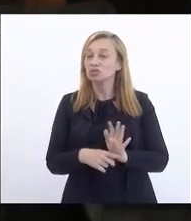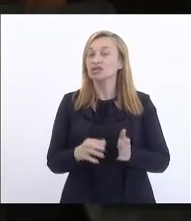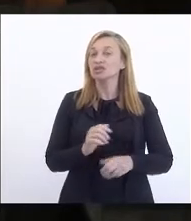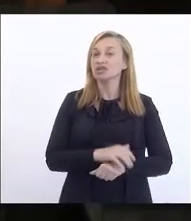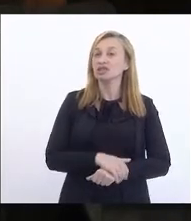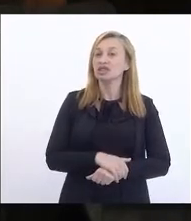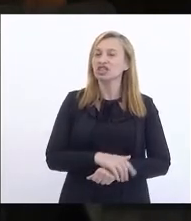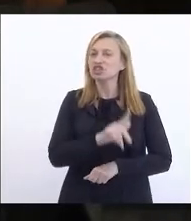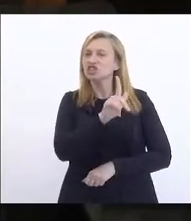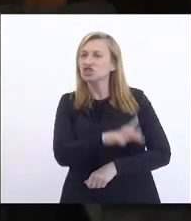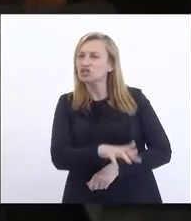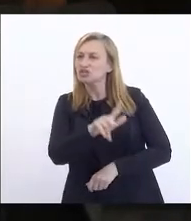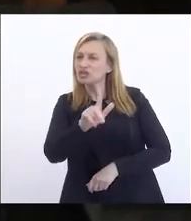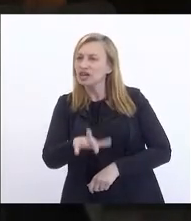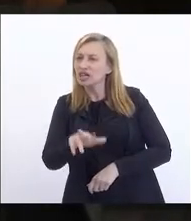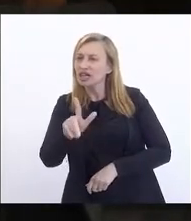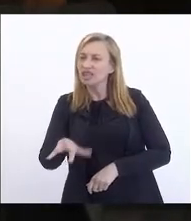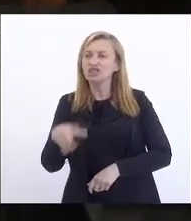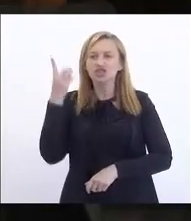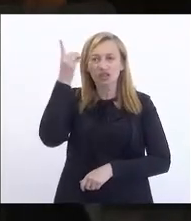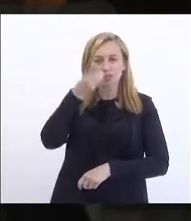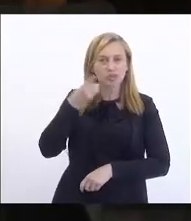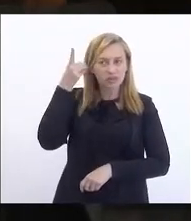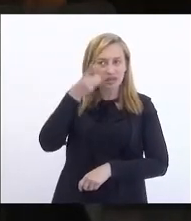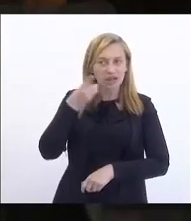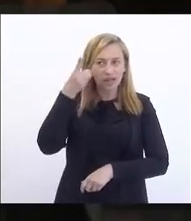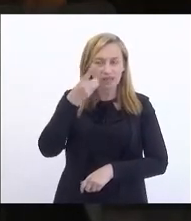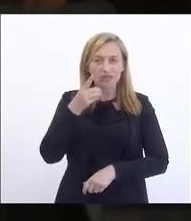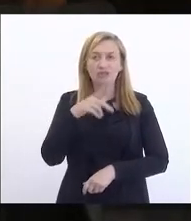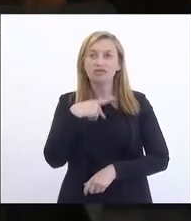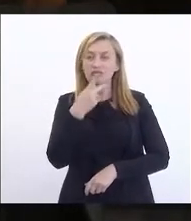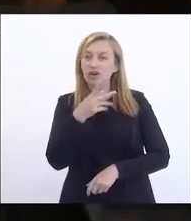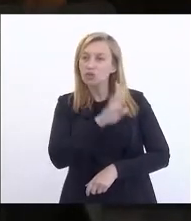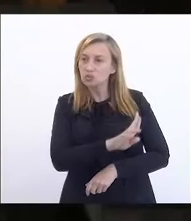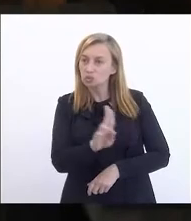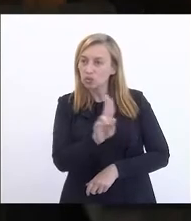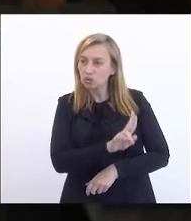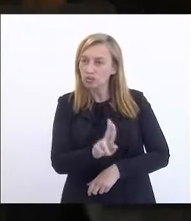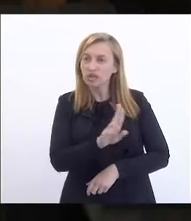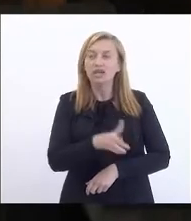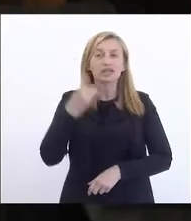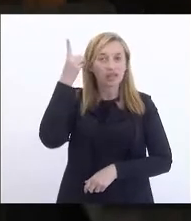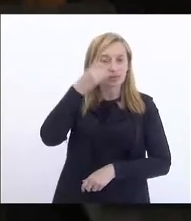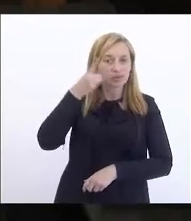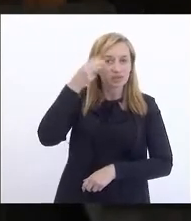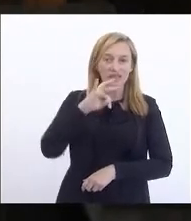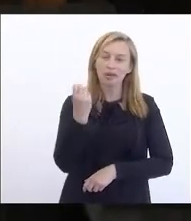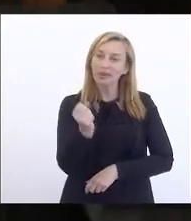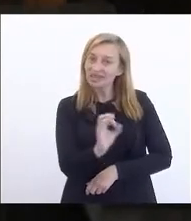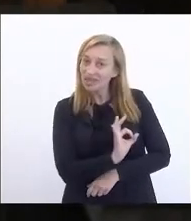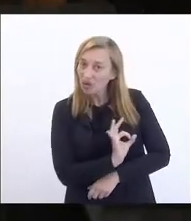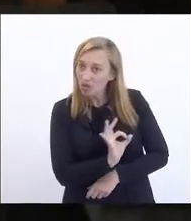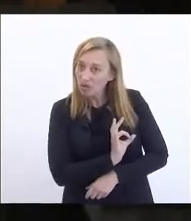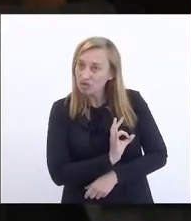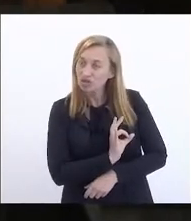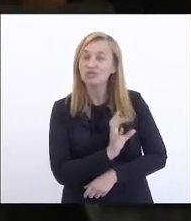diferentes deputados. Cito, deputada Marta Rocha,